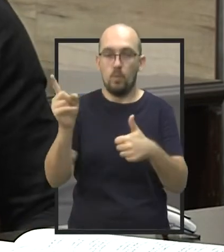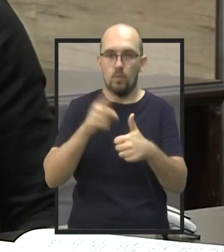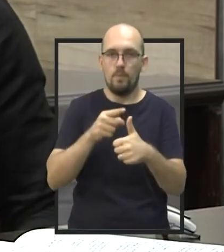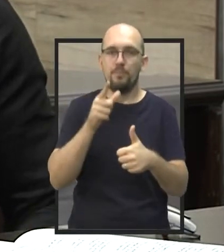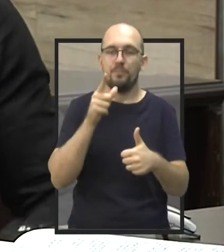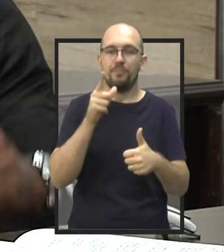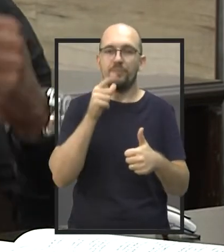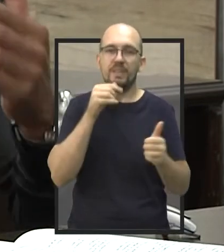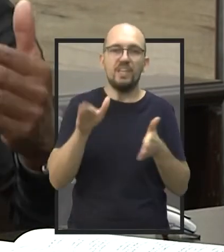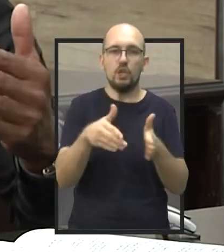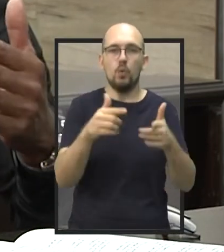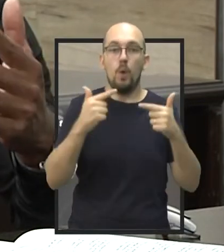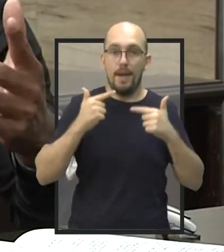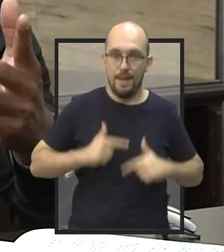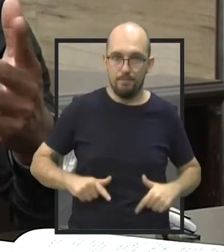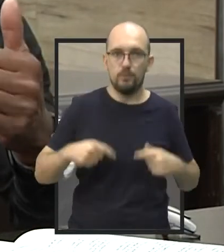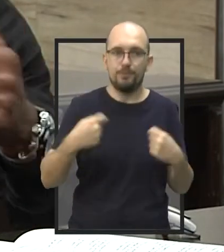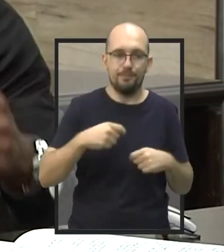do Rio Jaú,